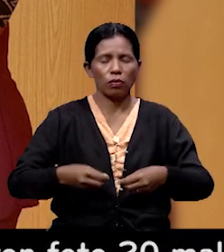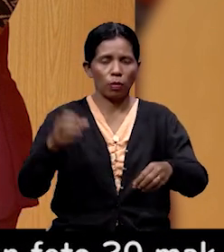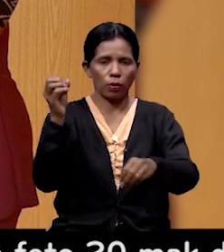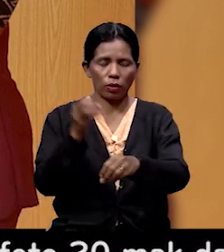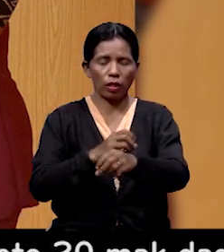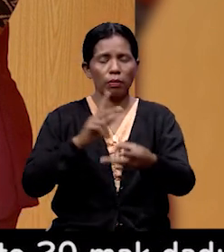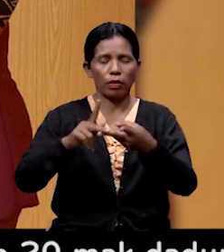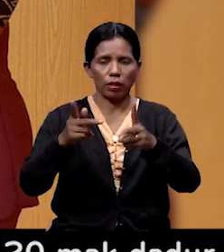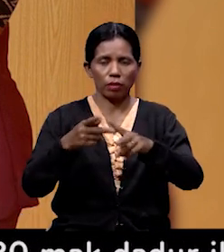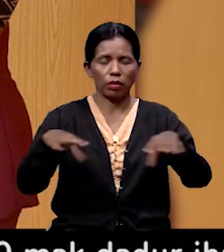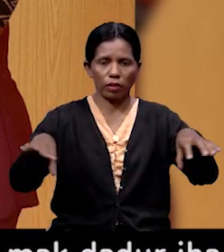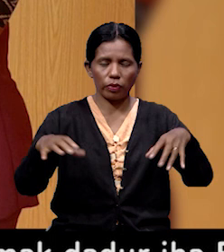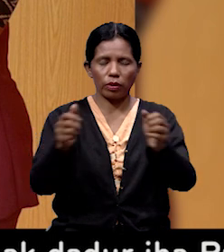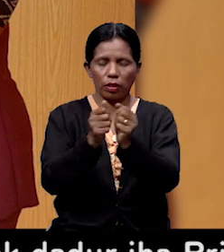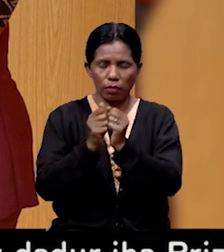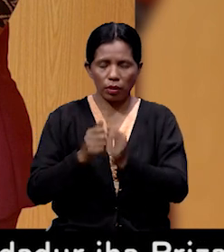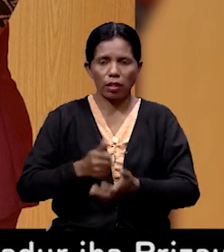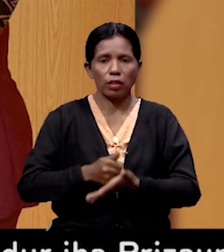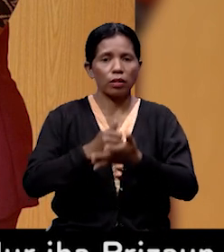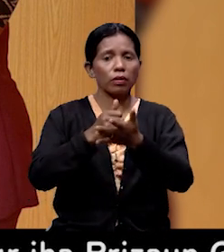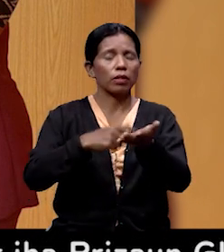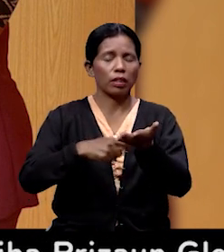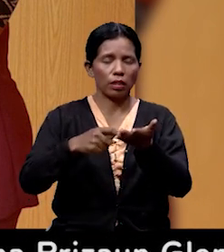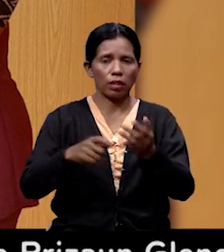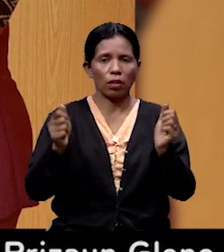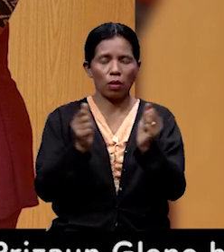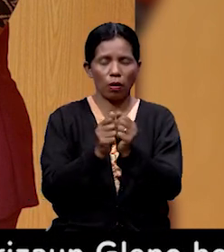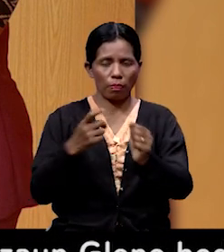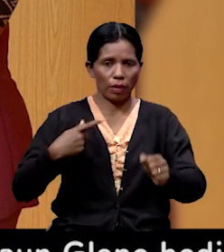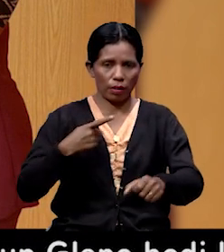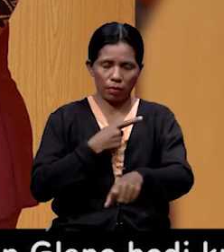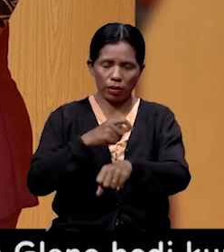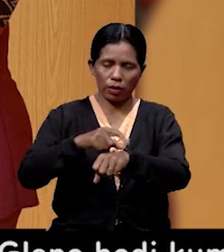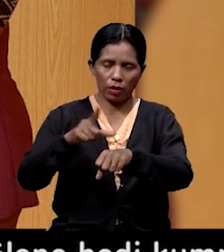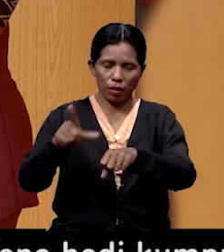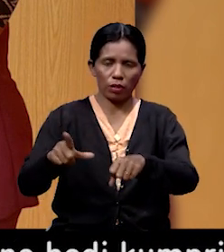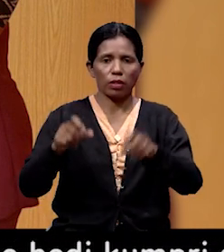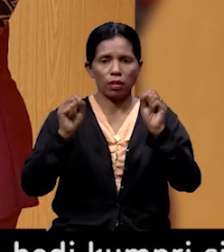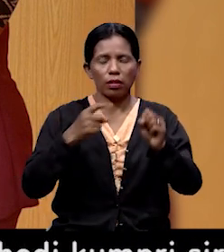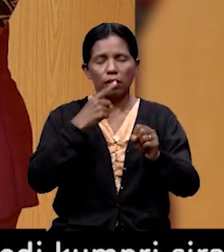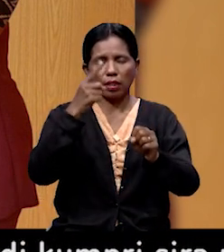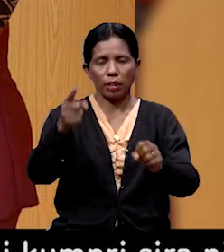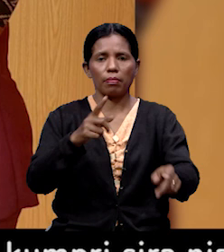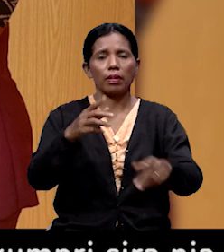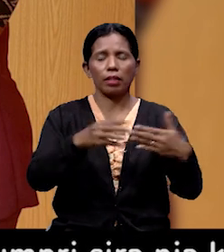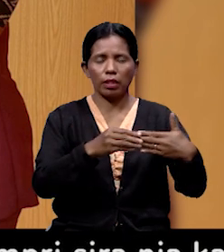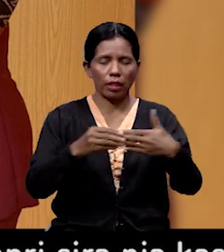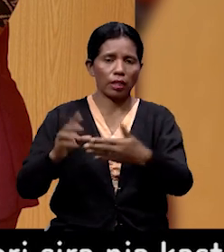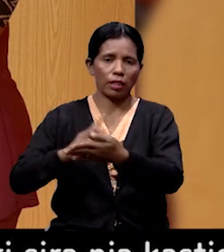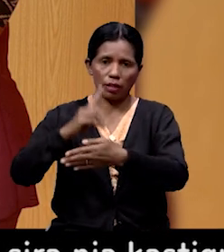parceria no cooperação ka assistência técnica direita ho parlamento nacional ho di consolida no moderniza